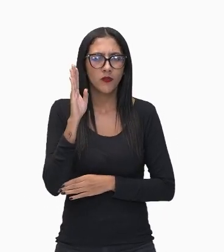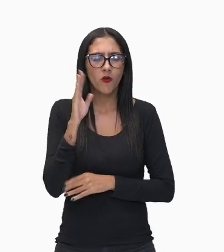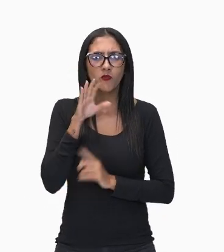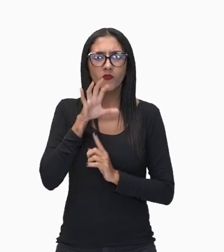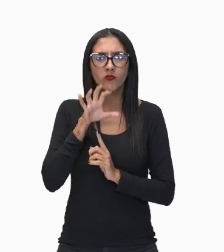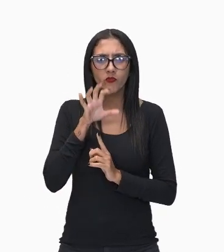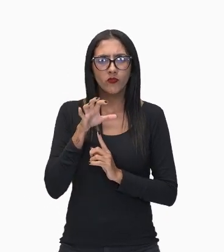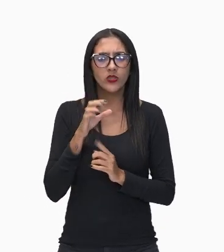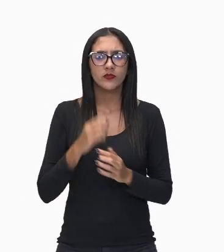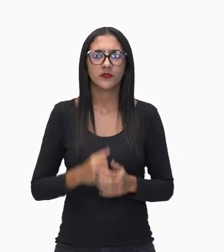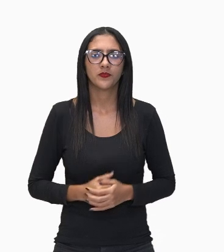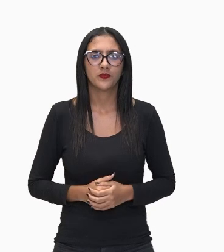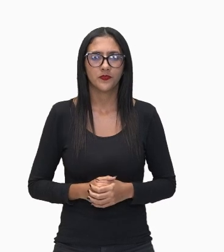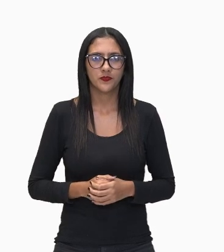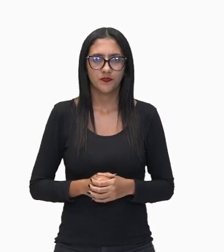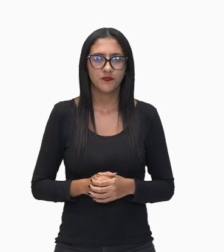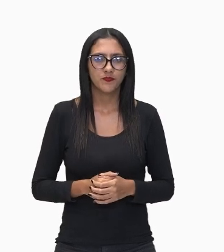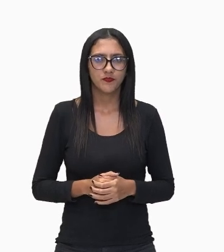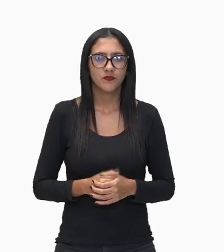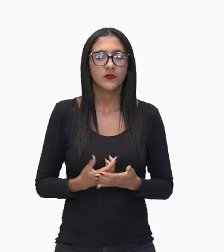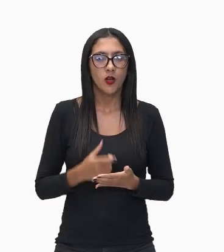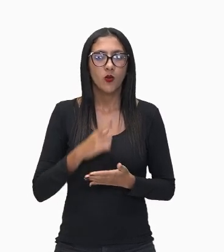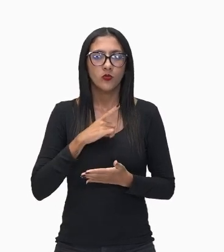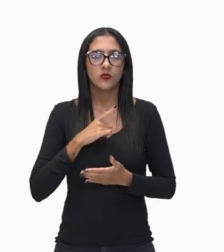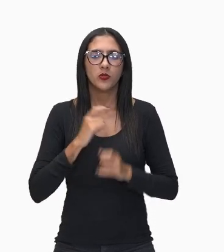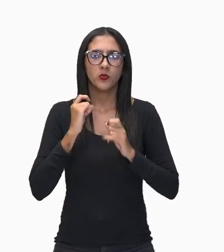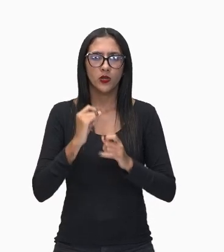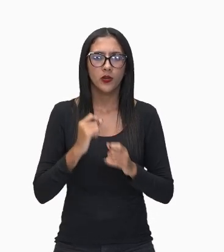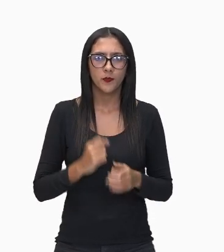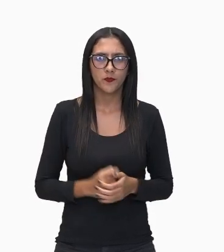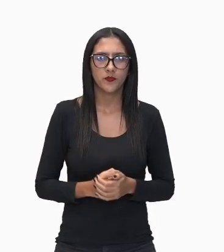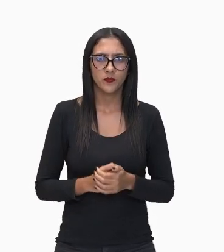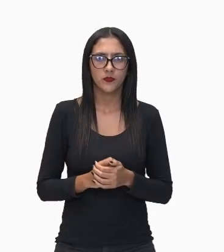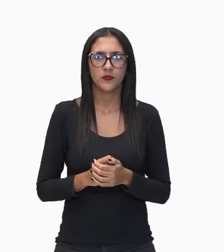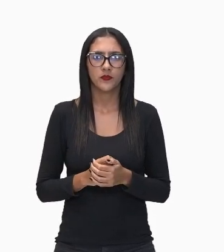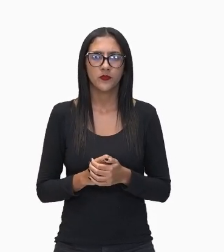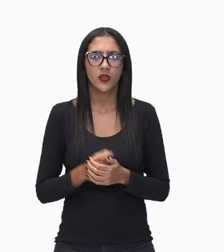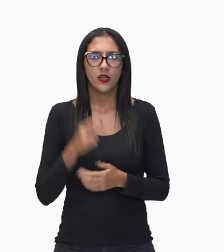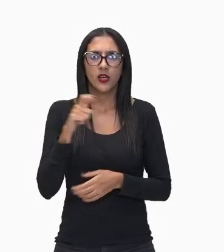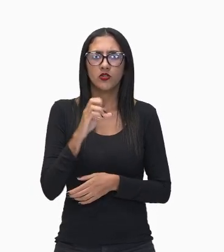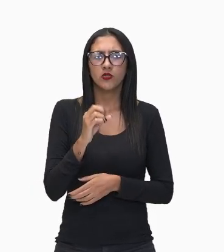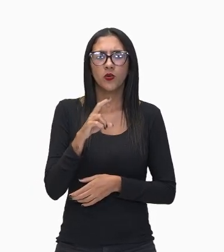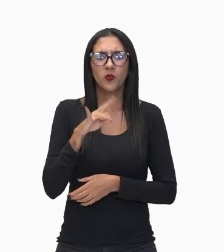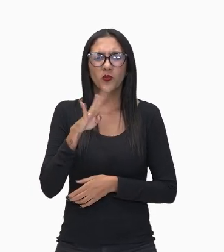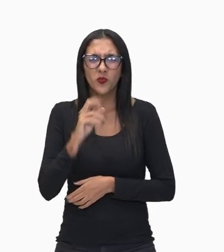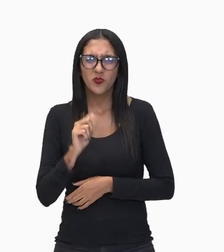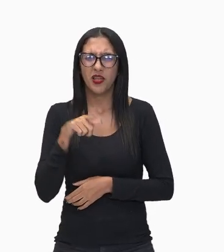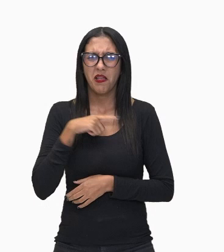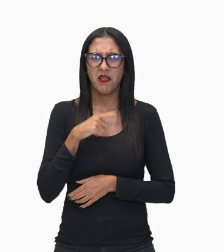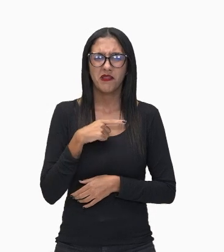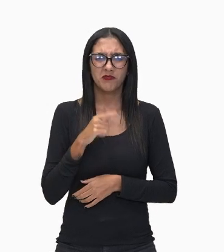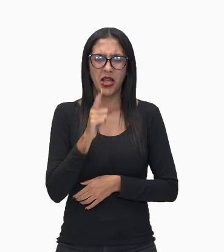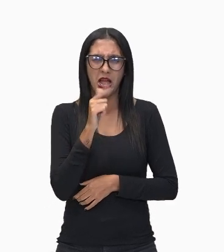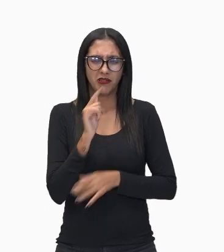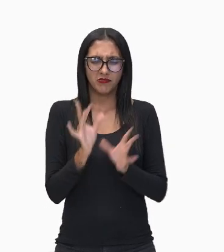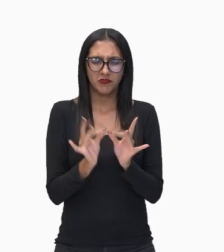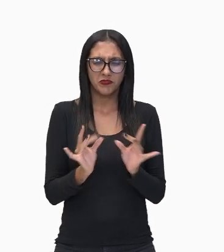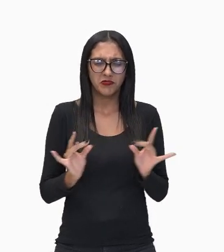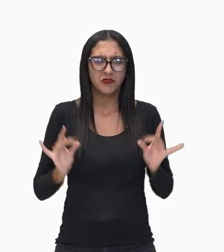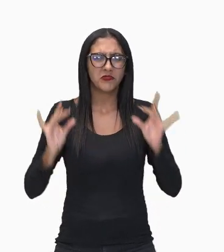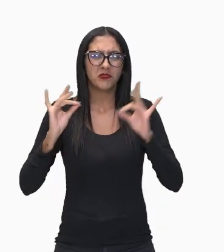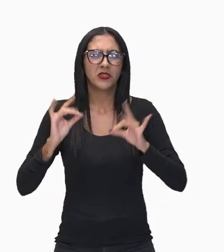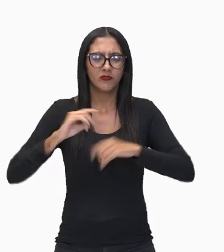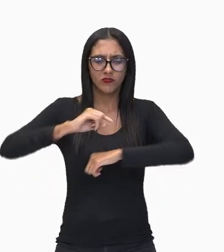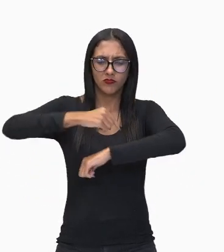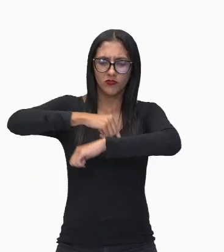águas subterrâneas? Nós temos o chorume de lixões e aterros sanitários, as fossas sépticas ou